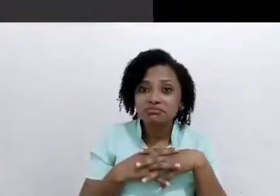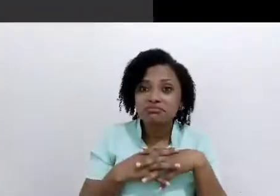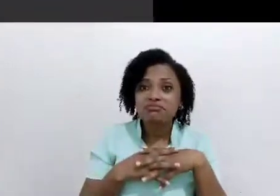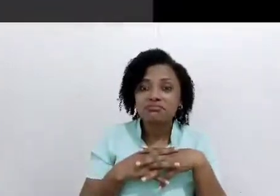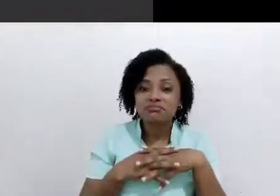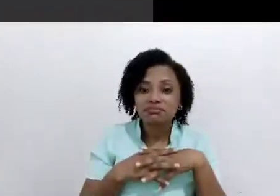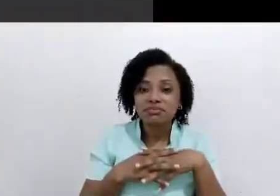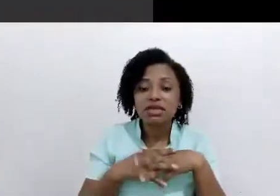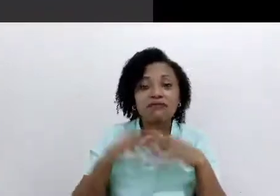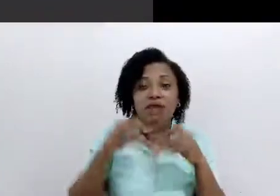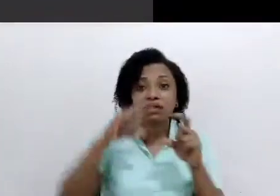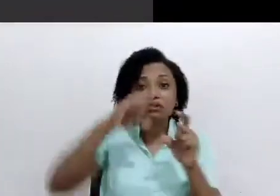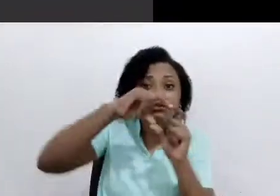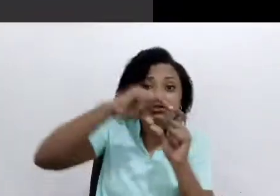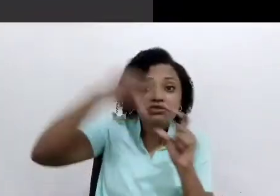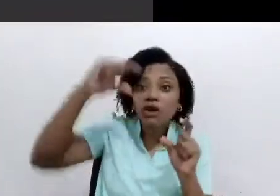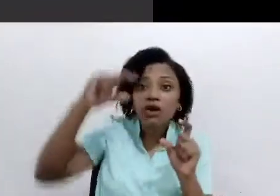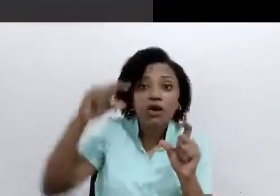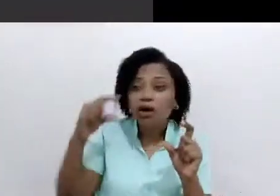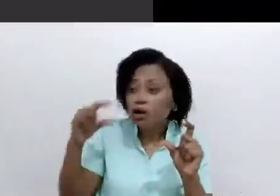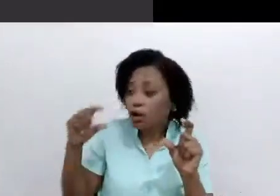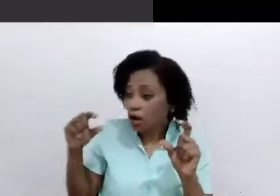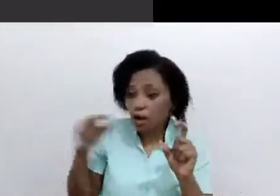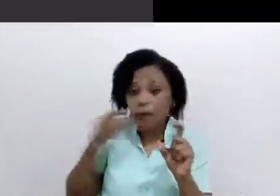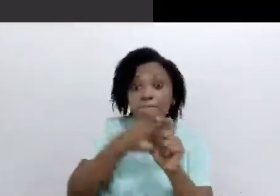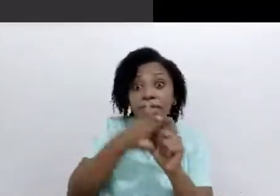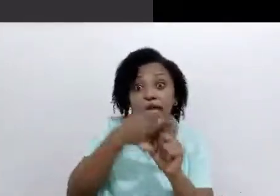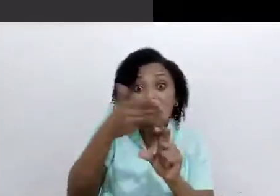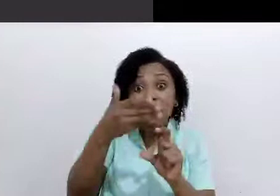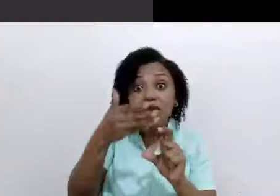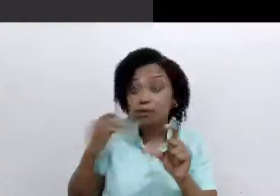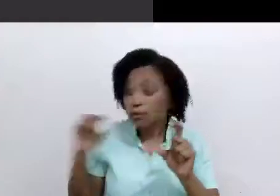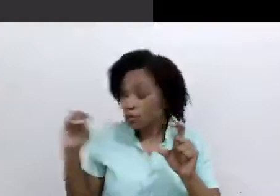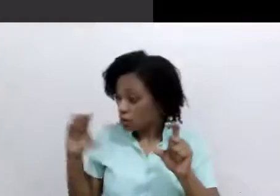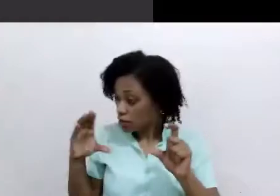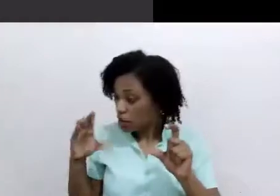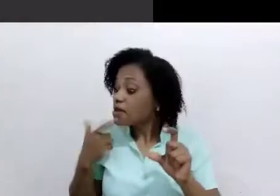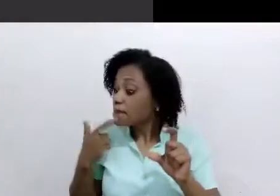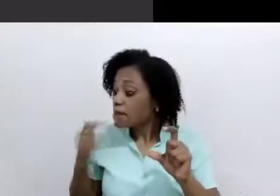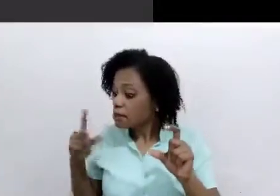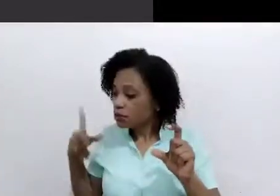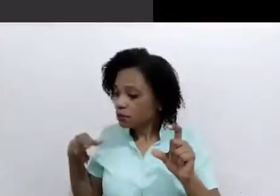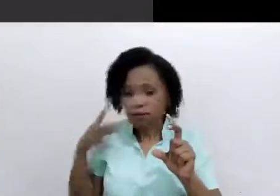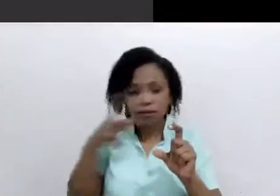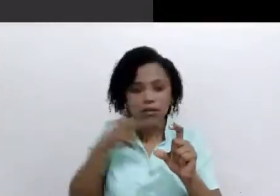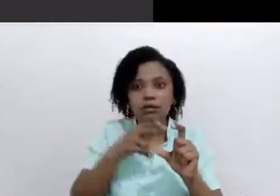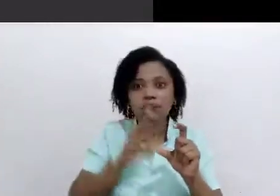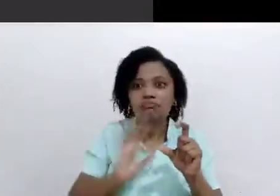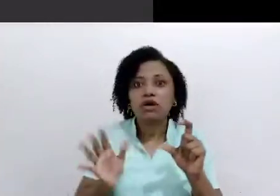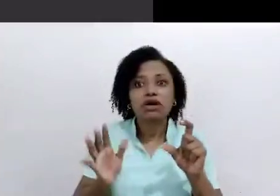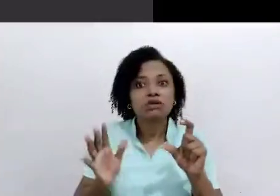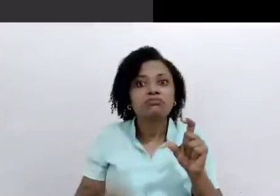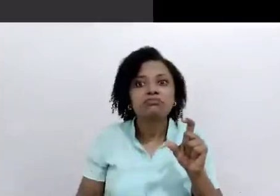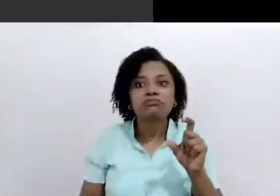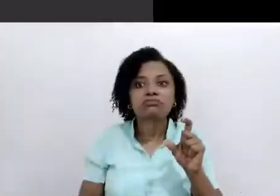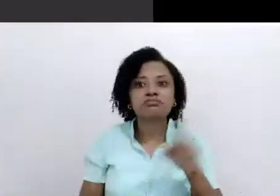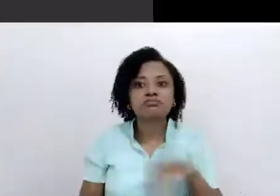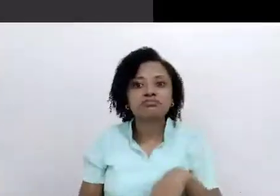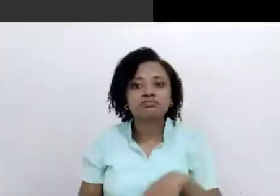preto. O único que vai refletir a cor da luz é a faixa que é branca. O branco reflete todas as